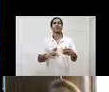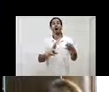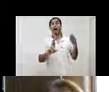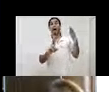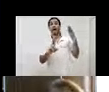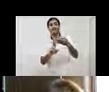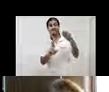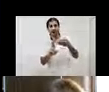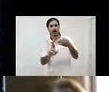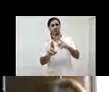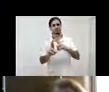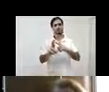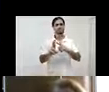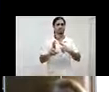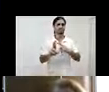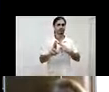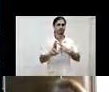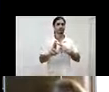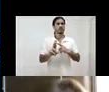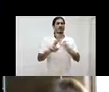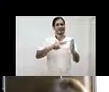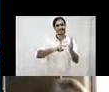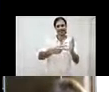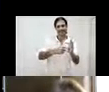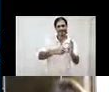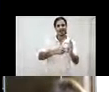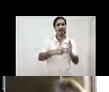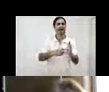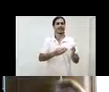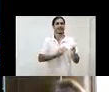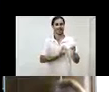Isso é uma pesquisa qualitativa.